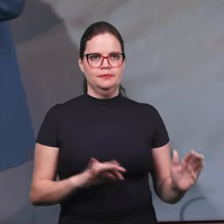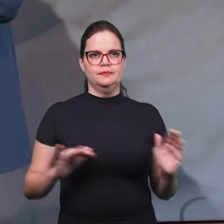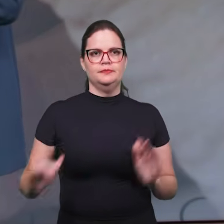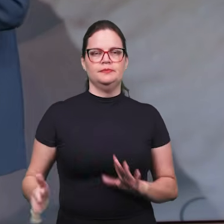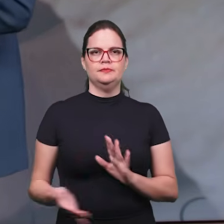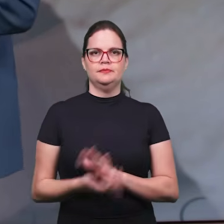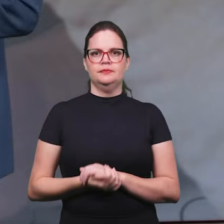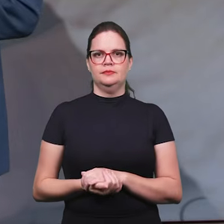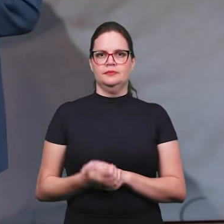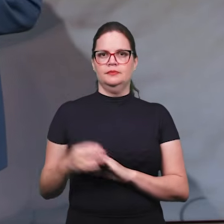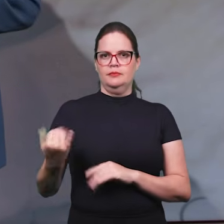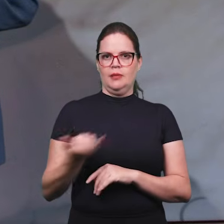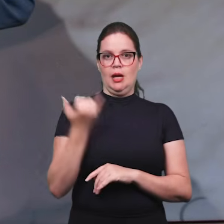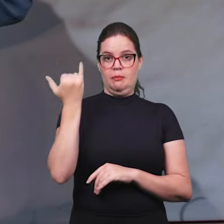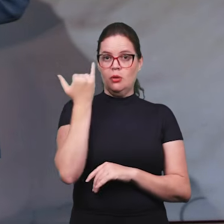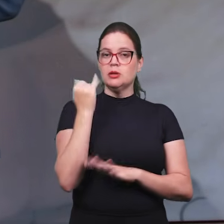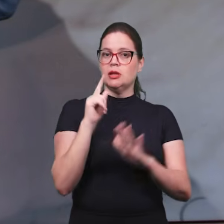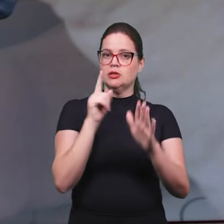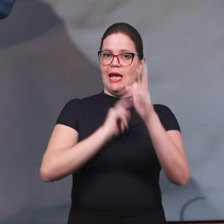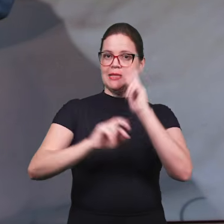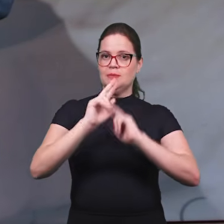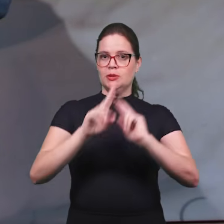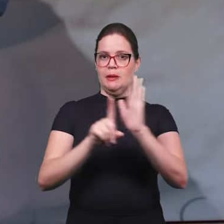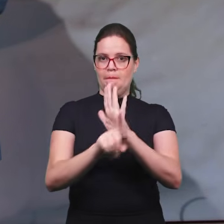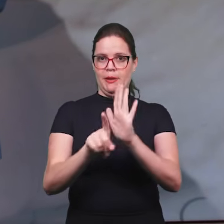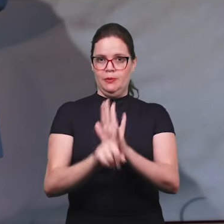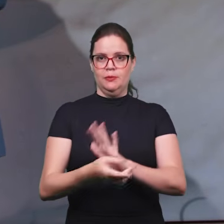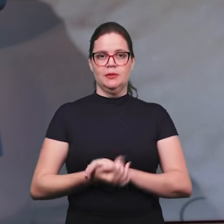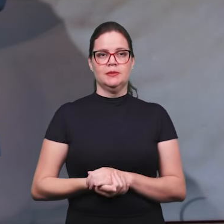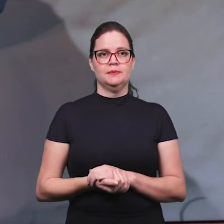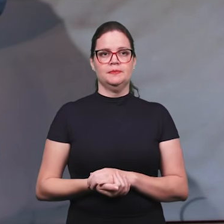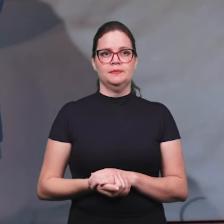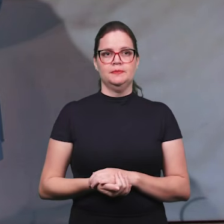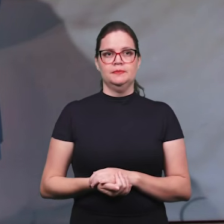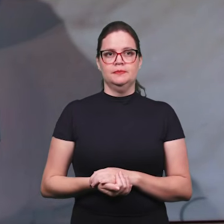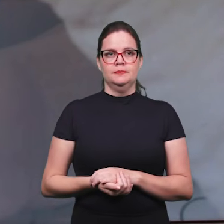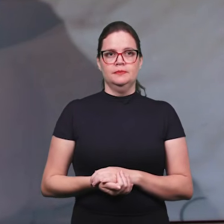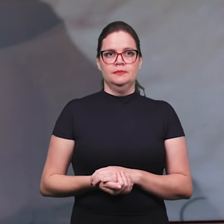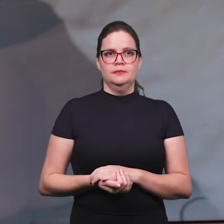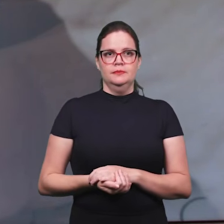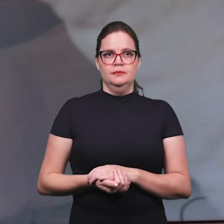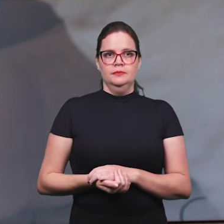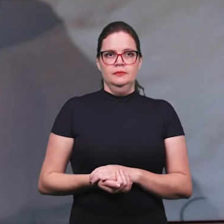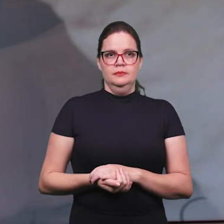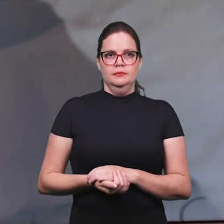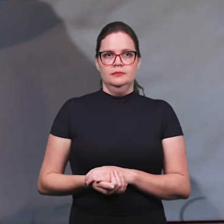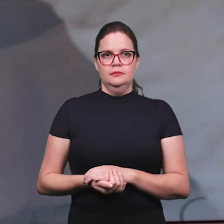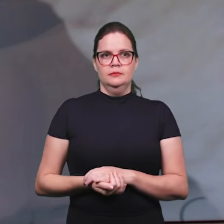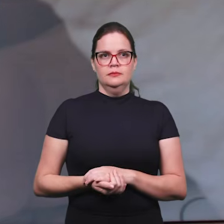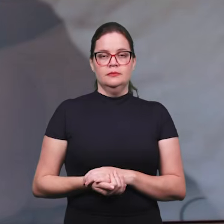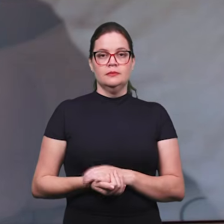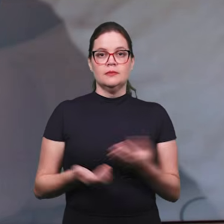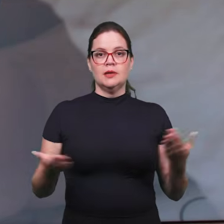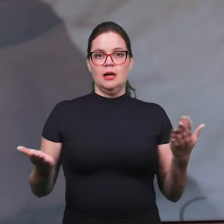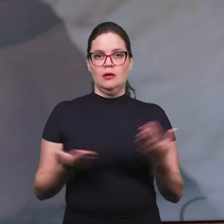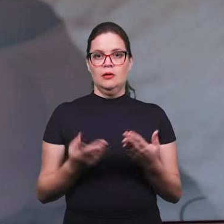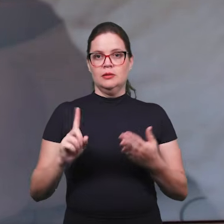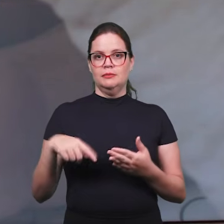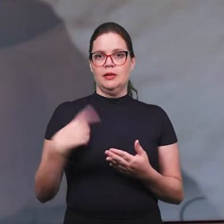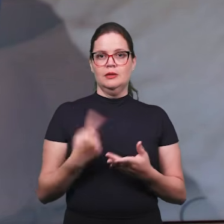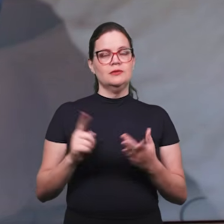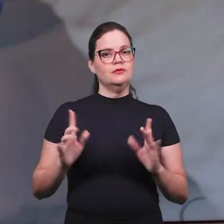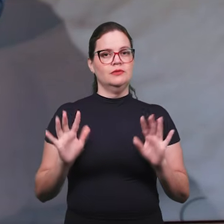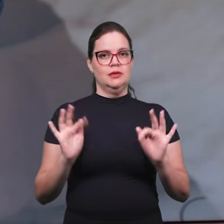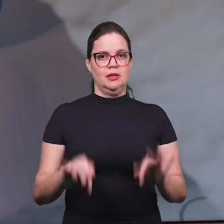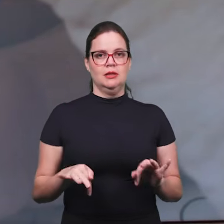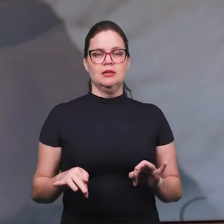bem? Então, é muito importante a resolução de questões para concursos públicos. Tudo bem? E